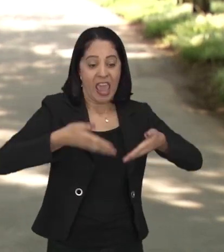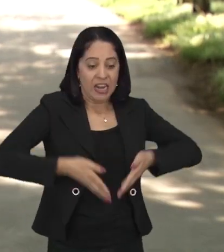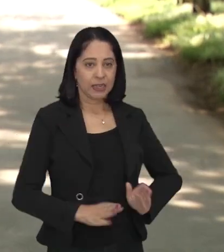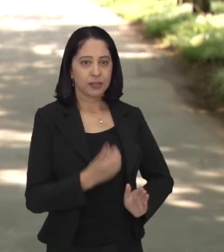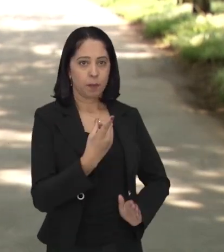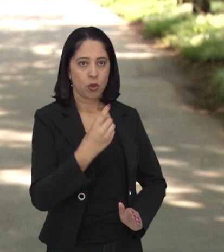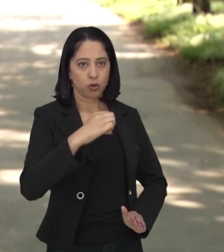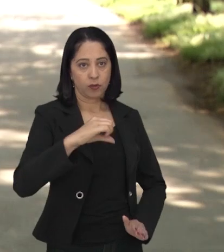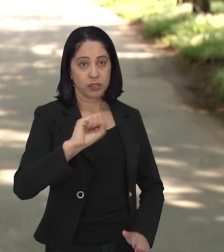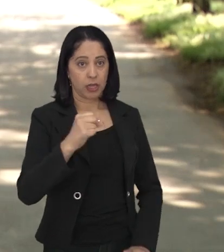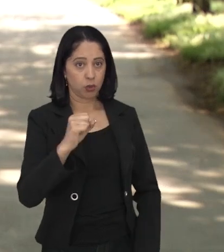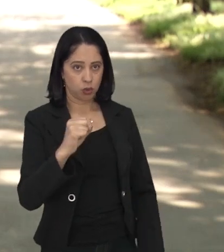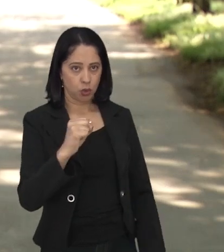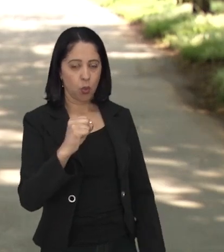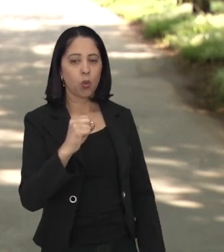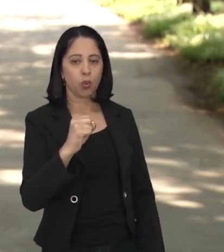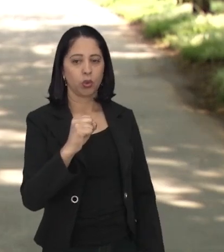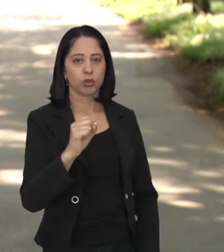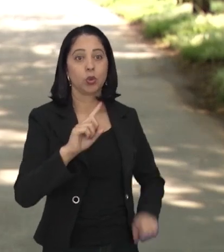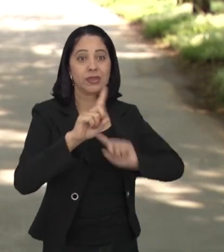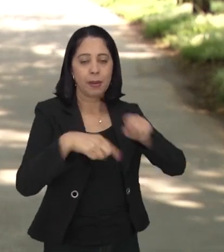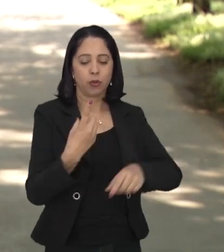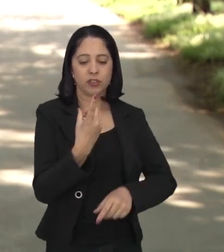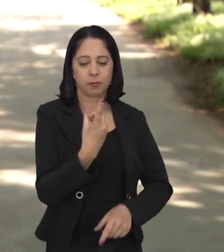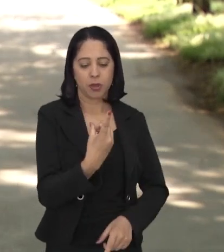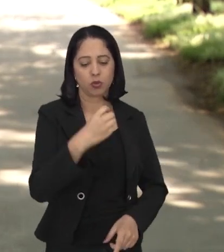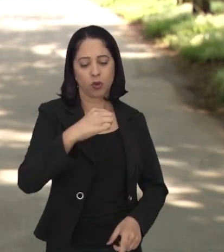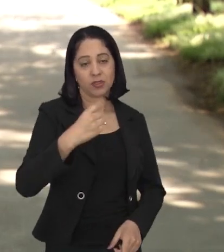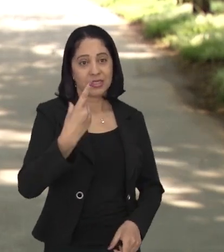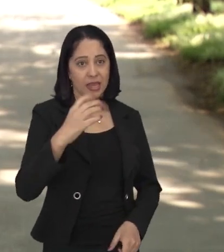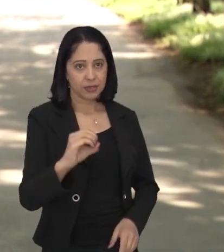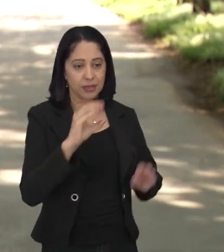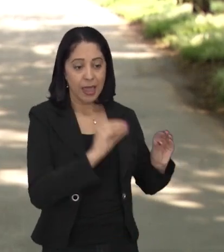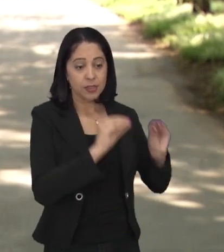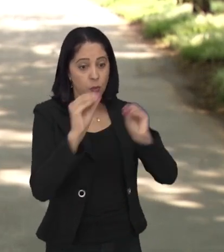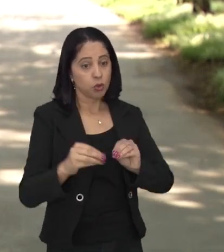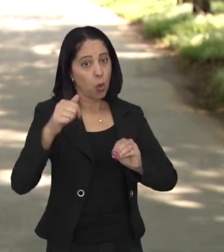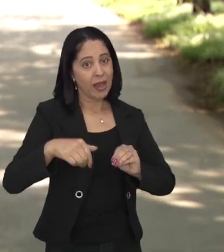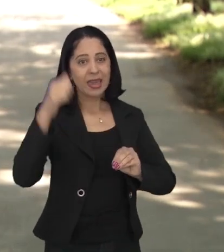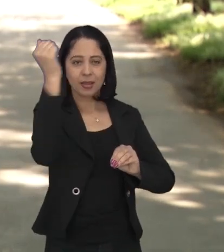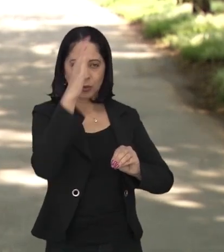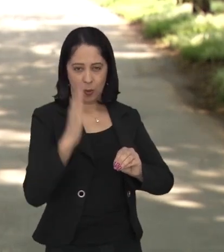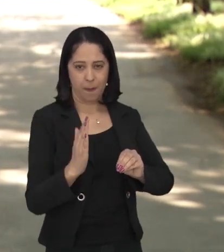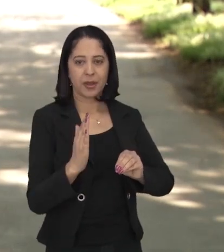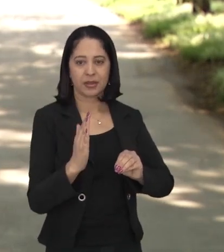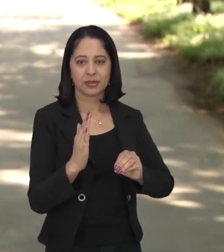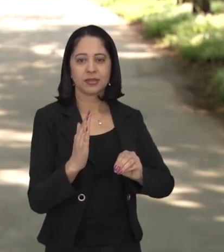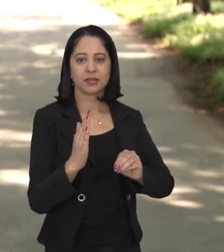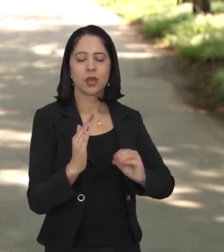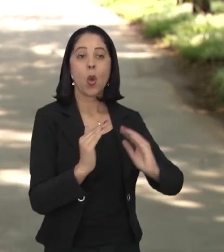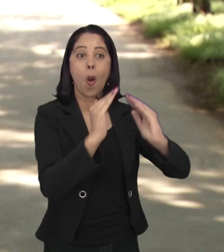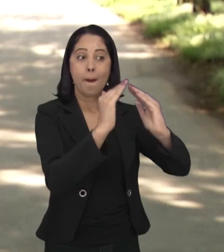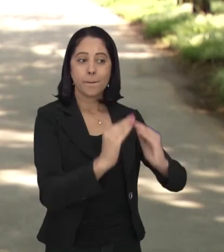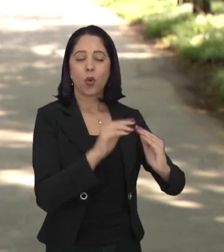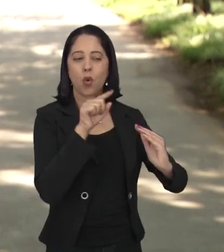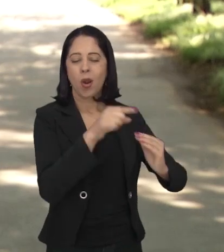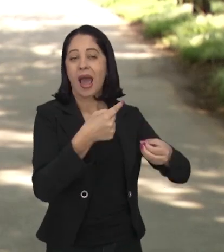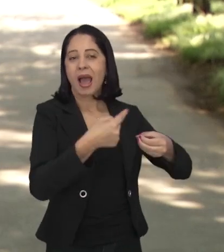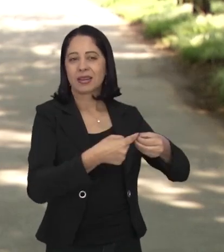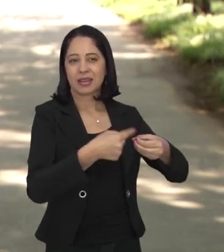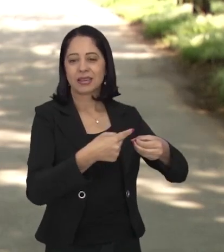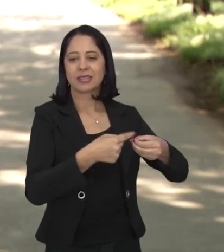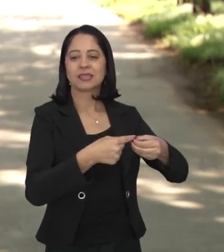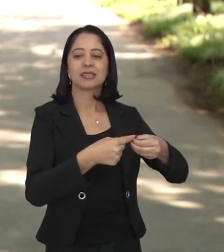no Egito e em 1910, com 2 anos, veio para o Brasil e fizeram residência